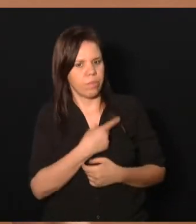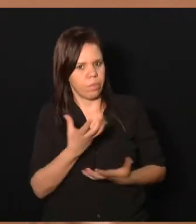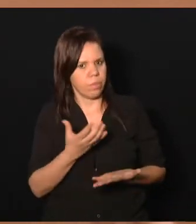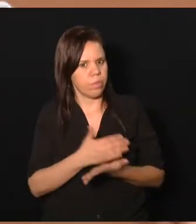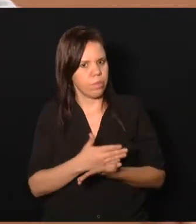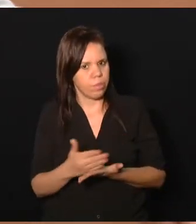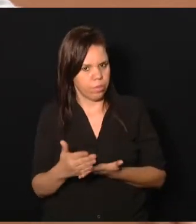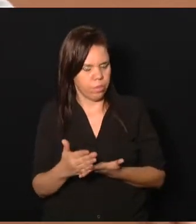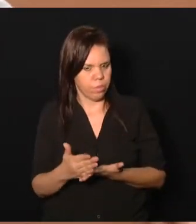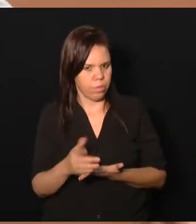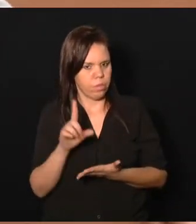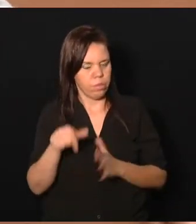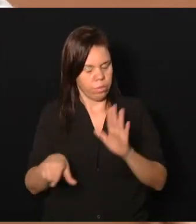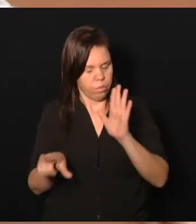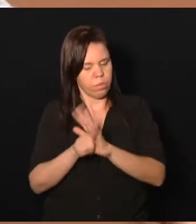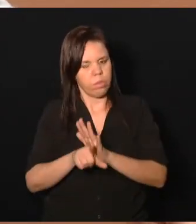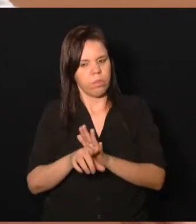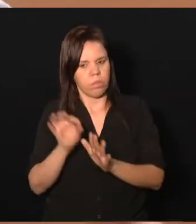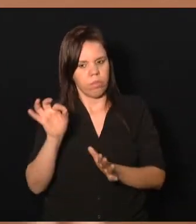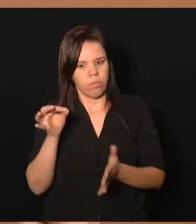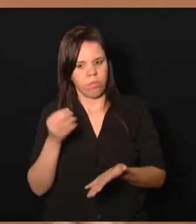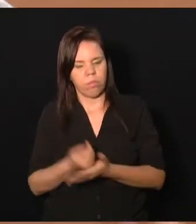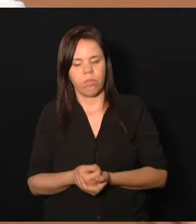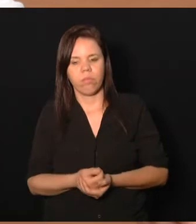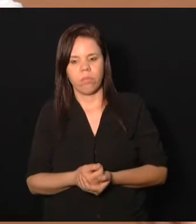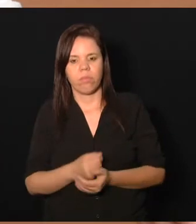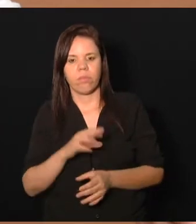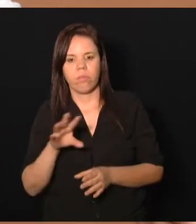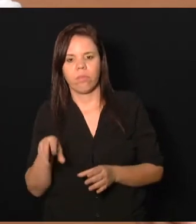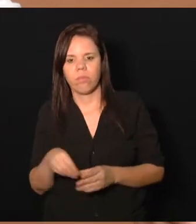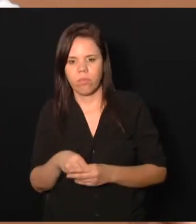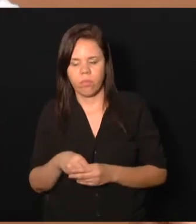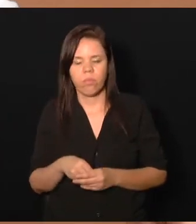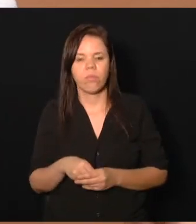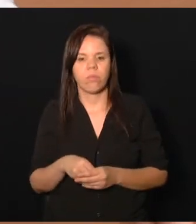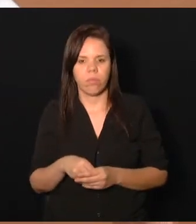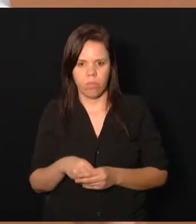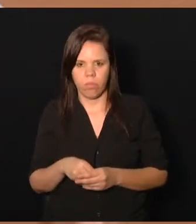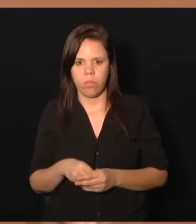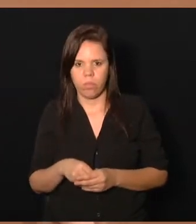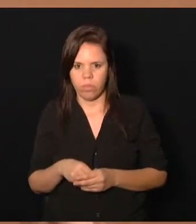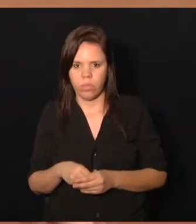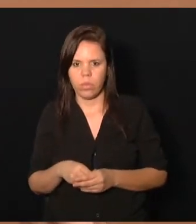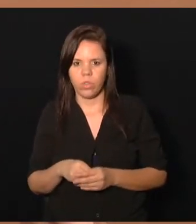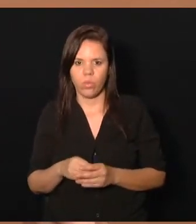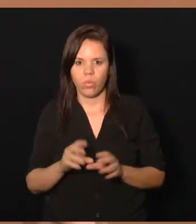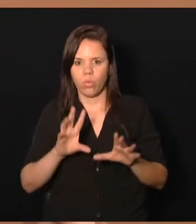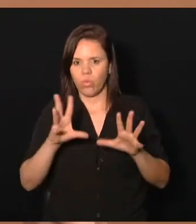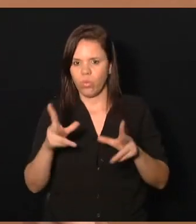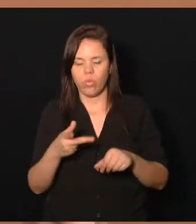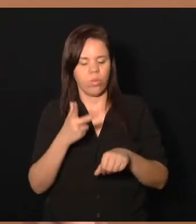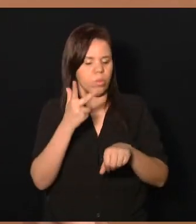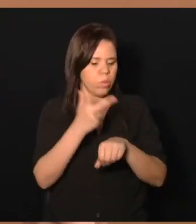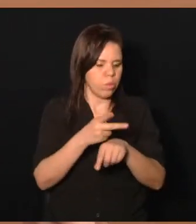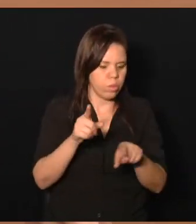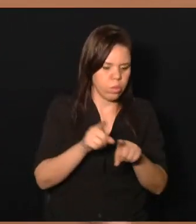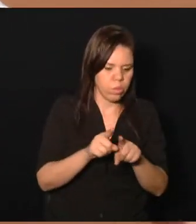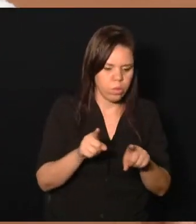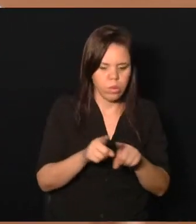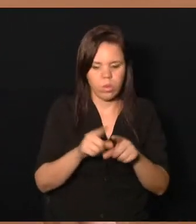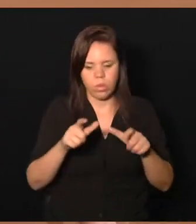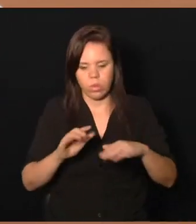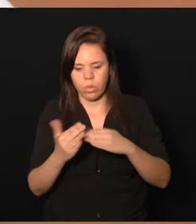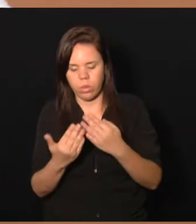começo. Vamos fazer aquilo que é legal. Vamos colocar dentro do perímetro urbano, vamos fazer a doação ao município